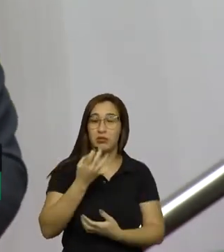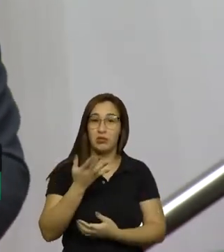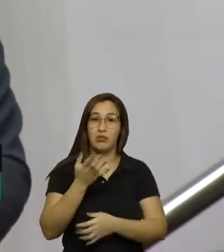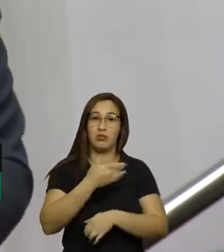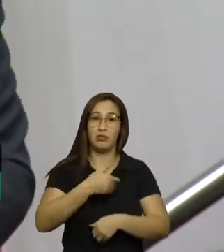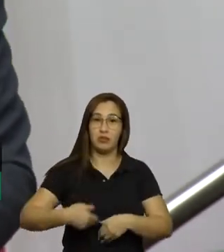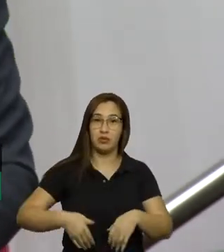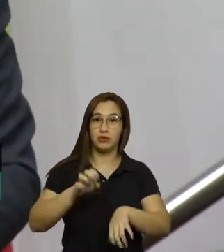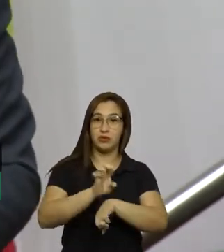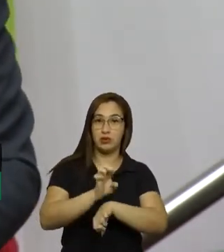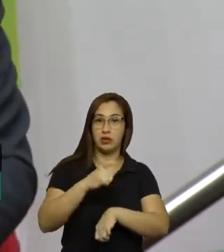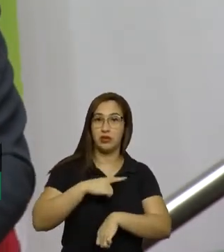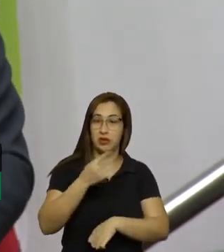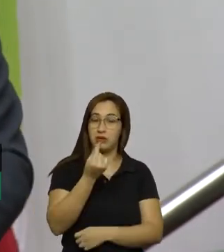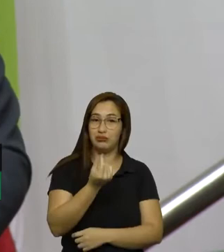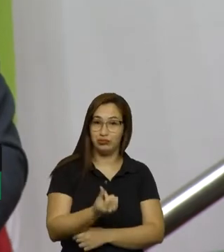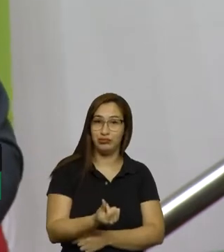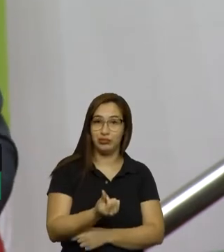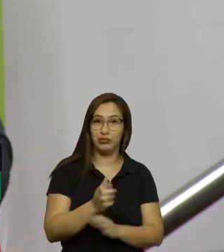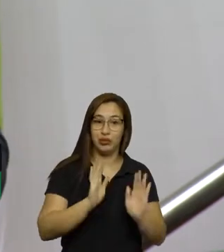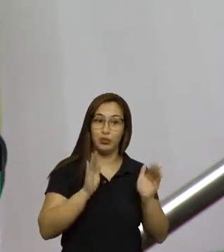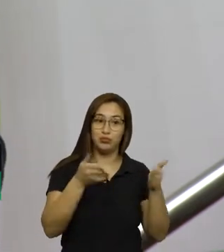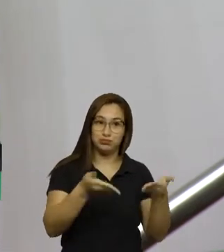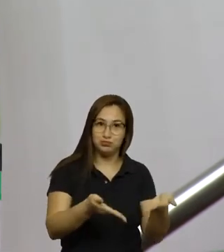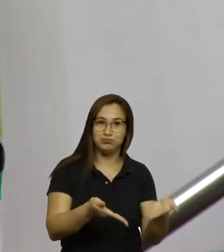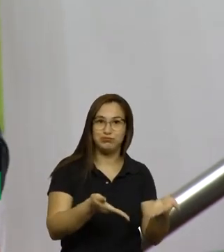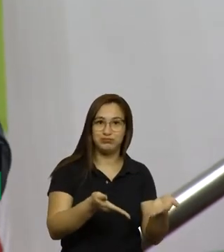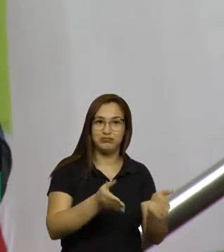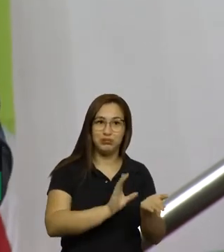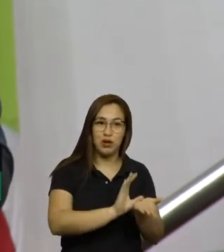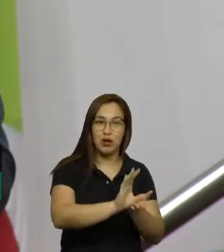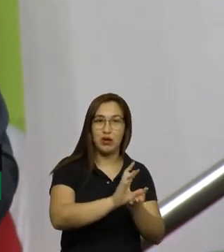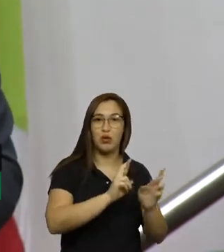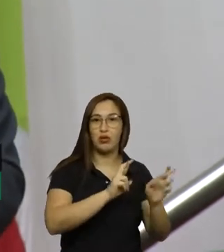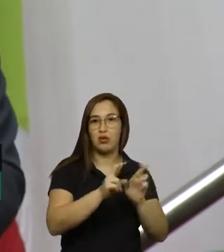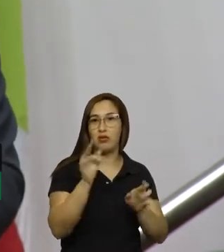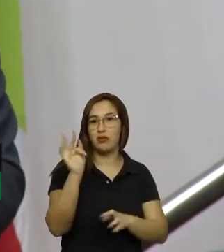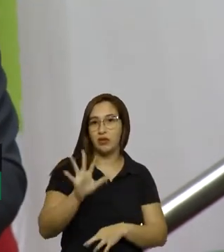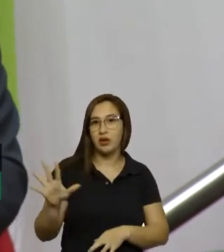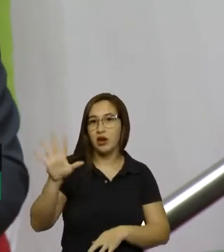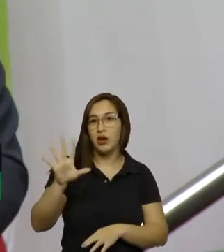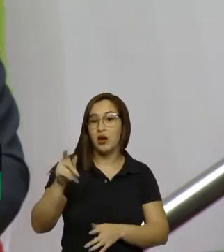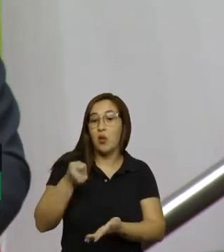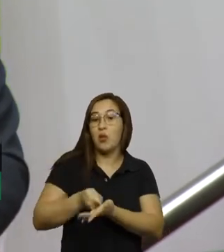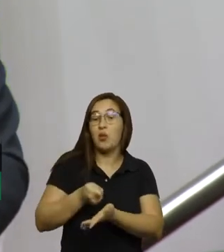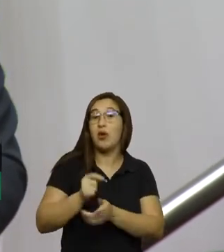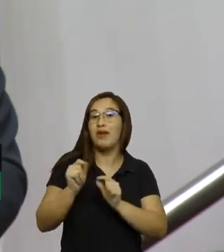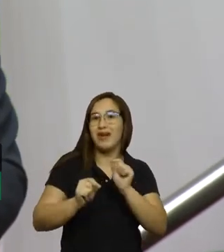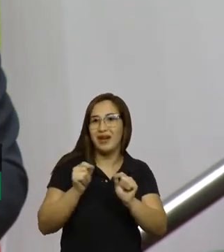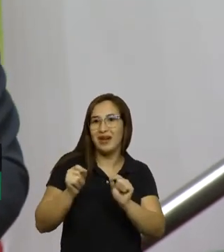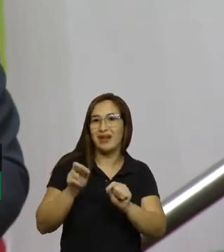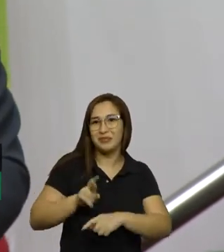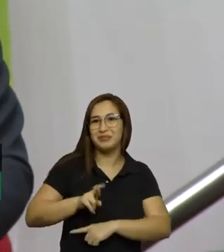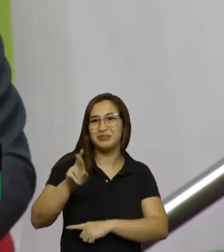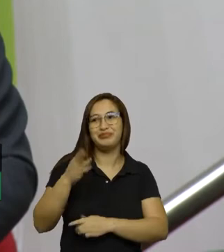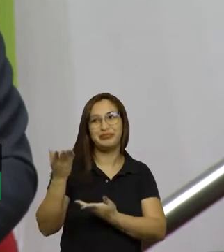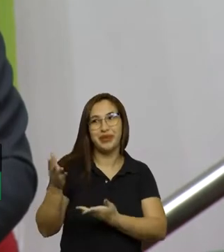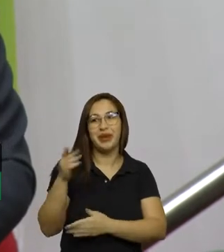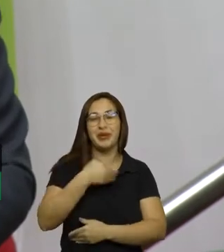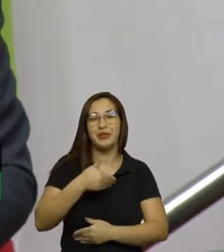recursos sobrando até para colocar em rodovias federais, que é a obrigação do governo federal cuidar, executar,